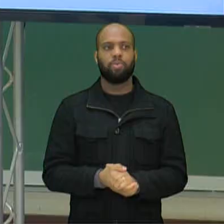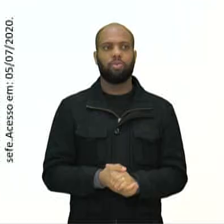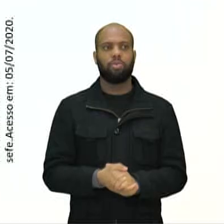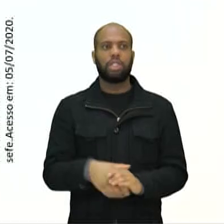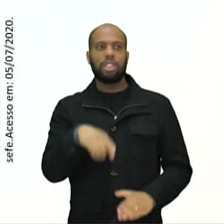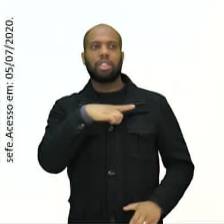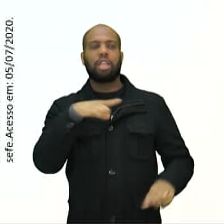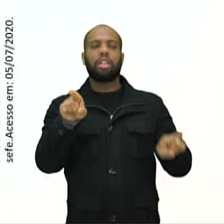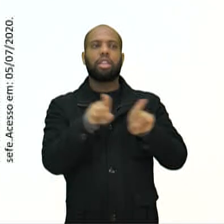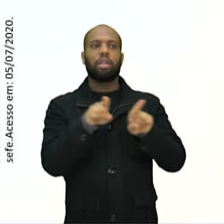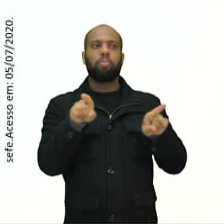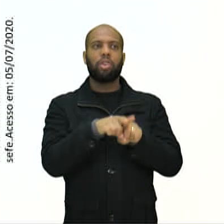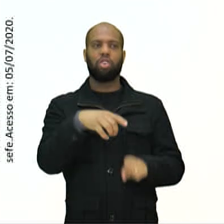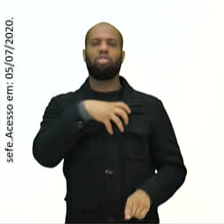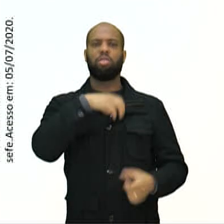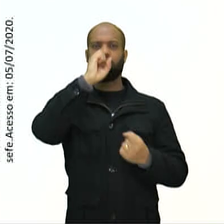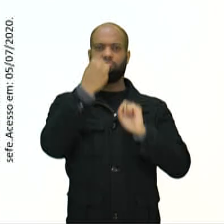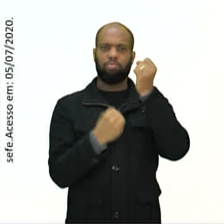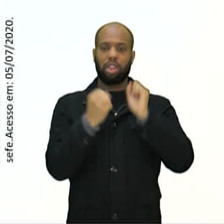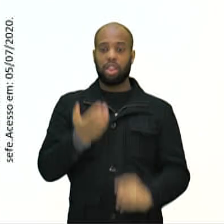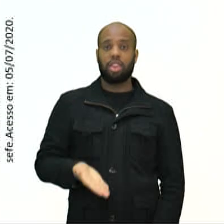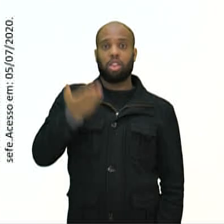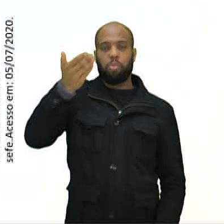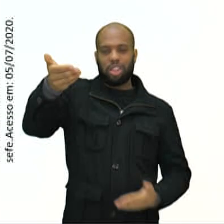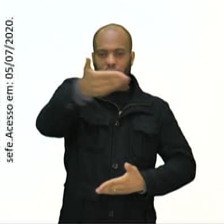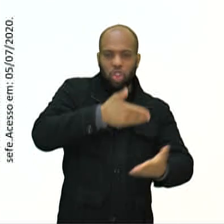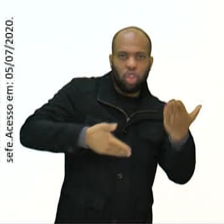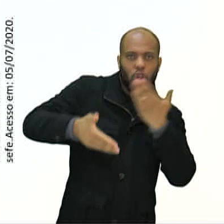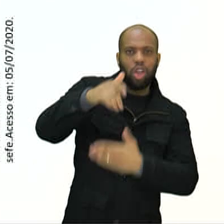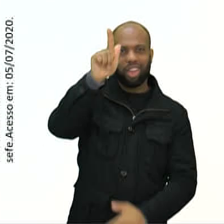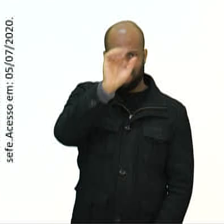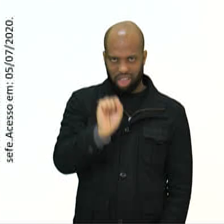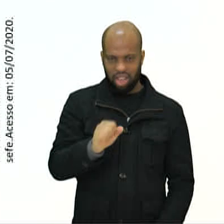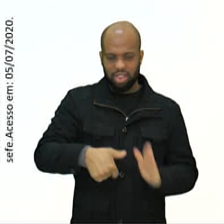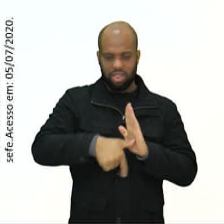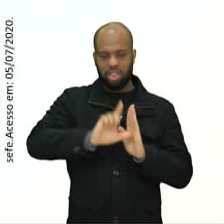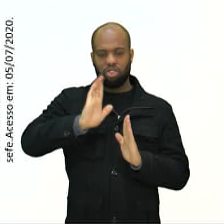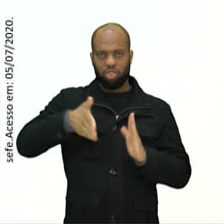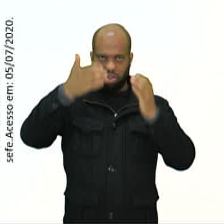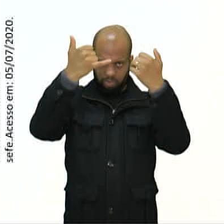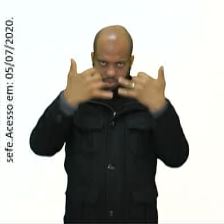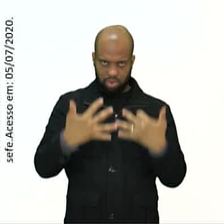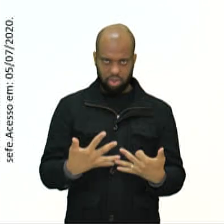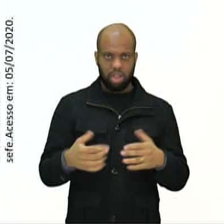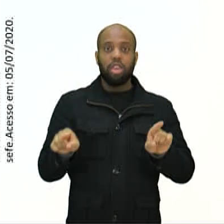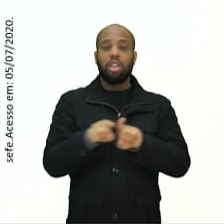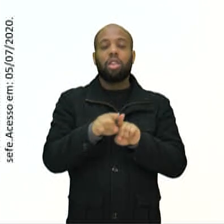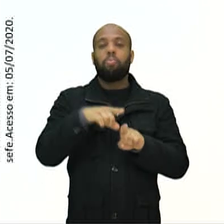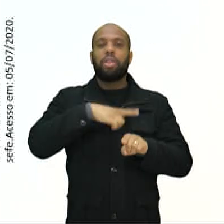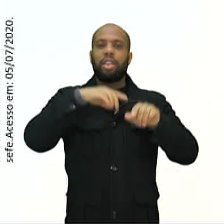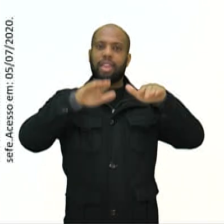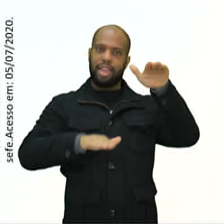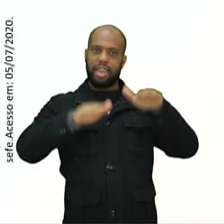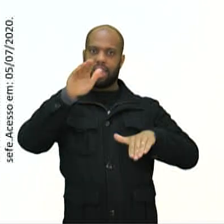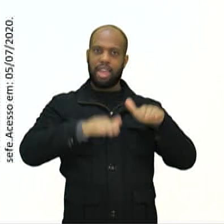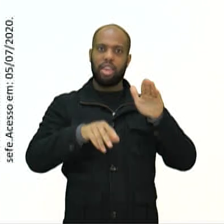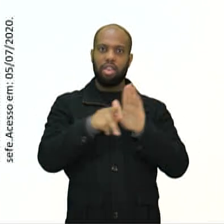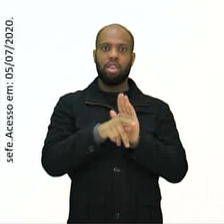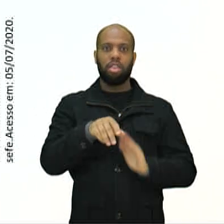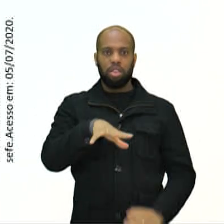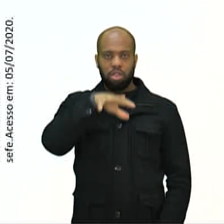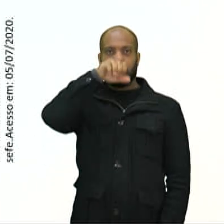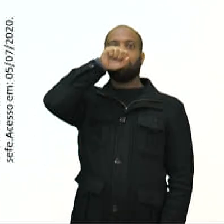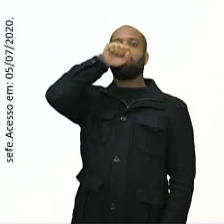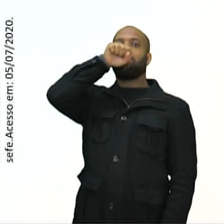Temos ainda que o exercício físico aumenta as trocas gasosas, então como foi abordado. O equilíbrio entre a respiração externa e a